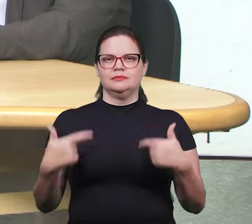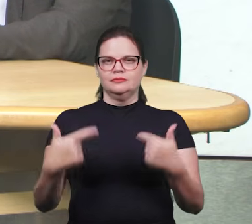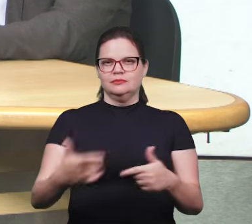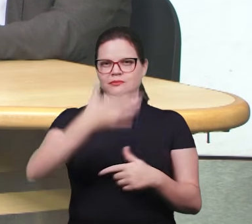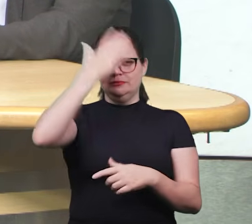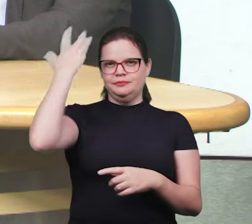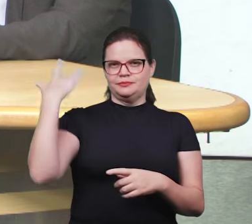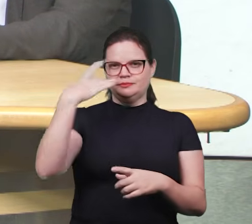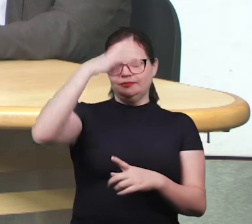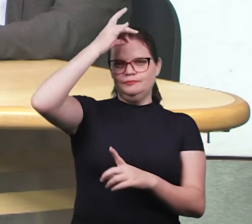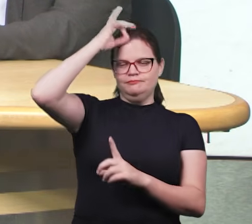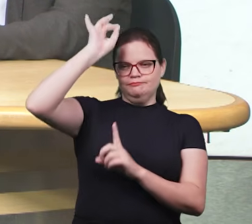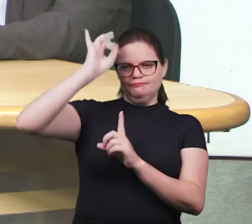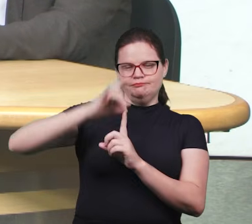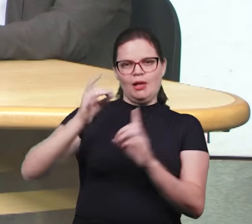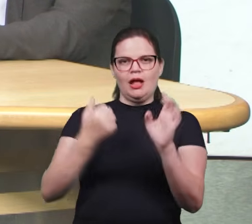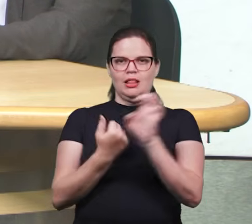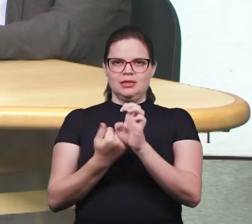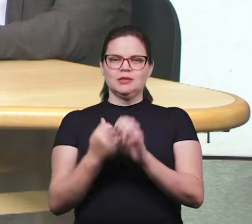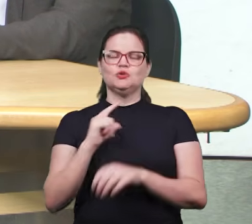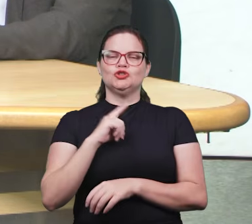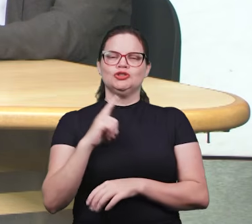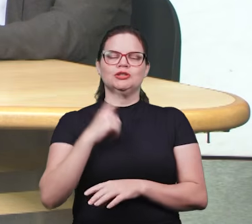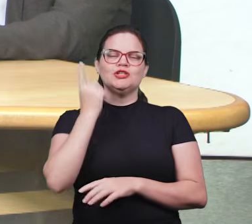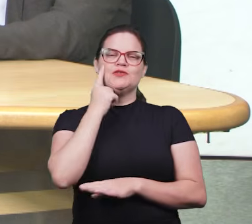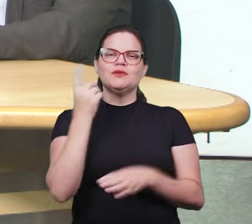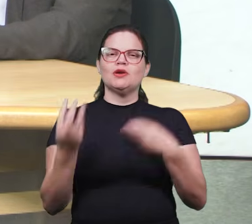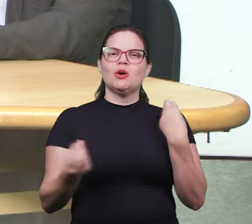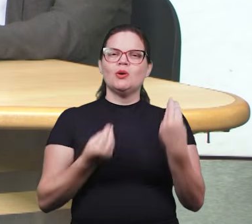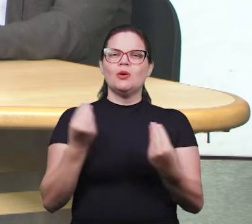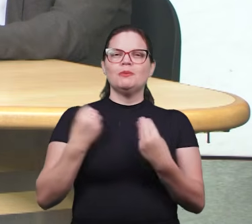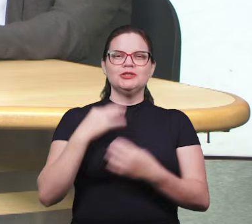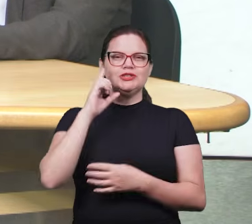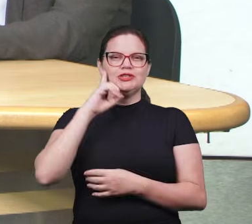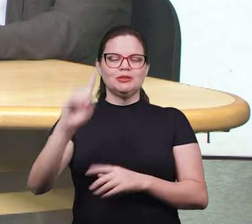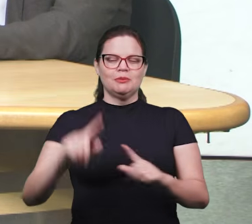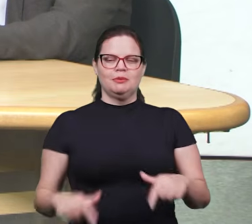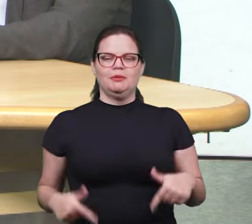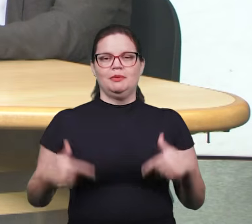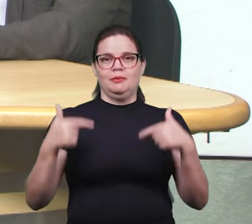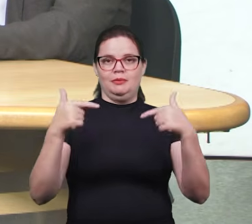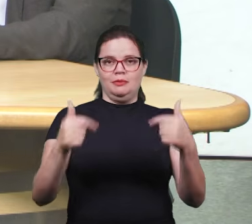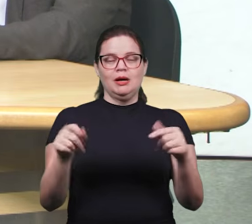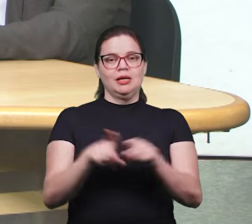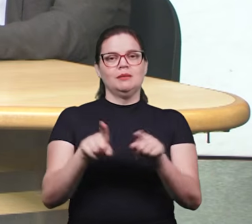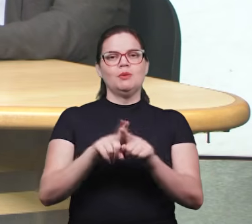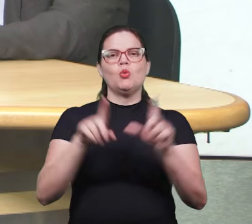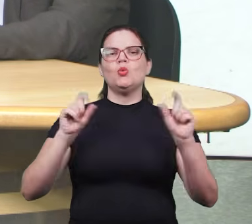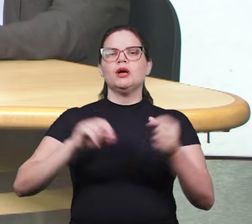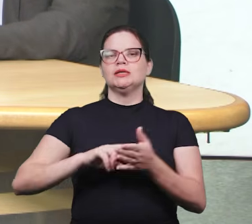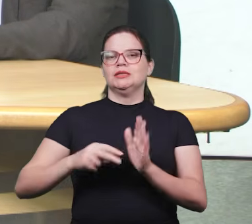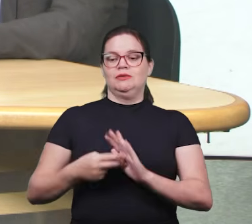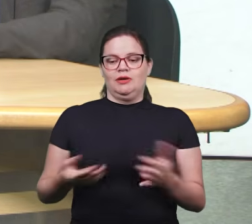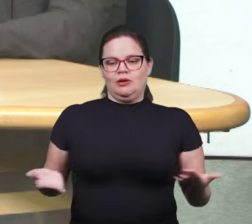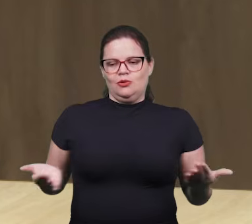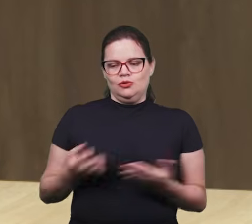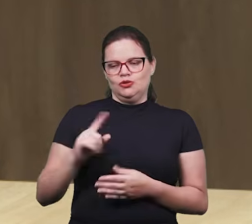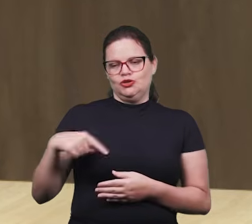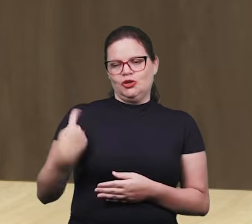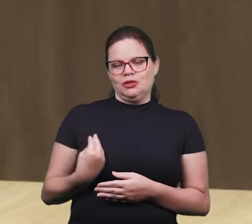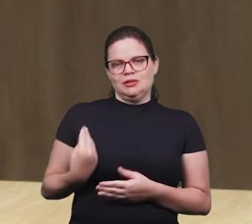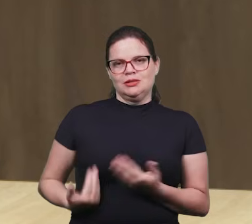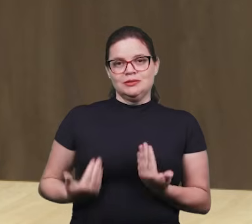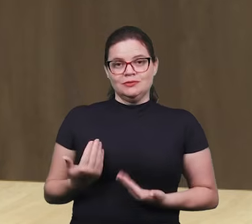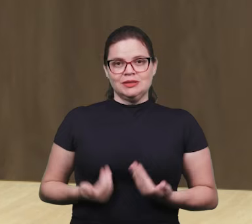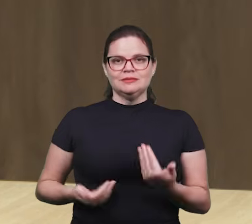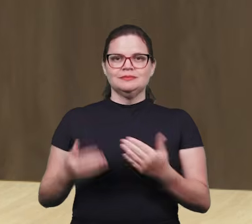sobre a vida de Eliseu, então nós vamos ver como que isso operou profeticamente, inclusive mostrando para a vida da igreja. Então, pastor